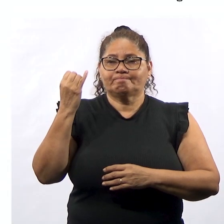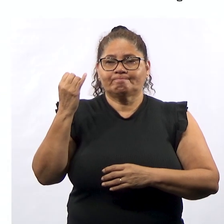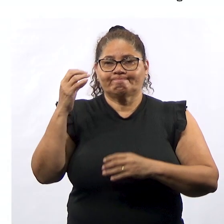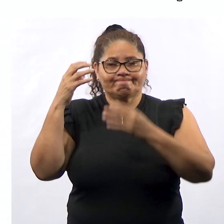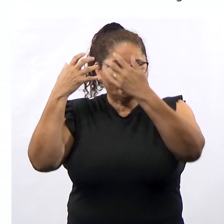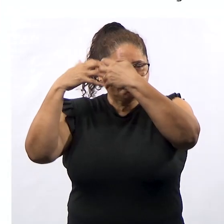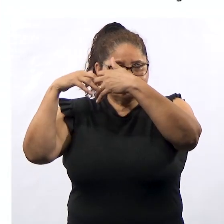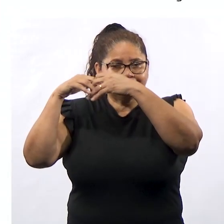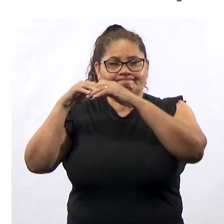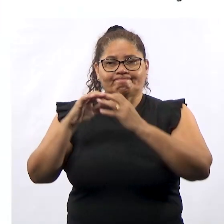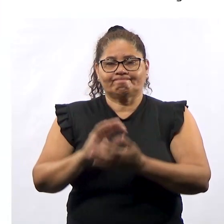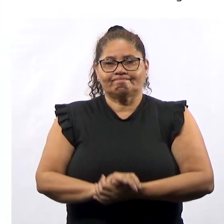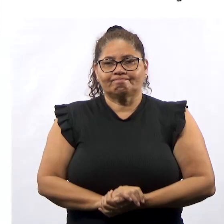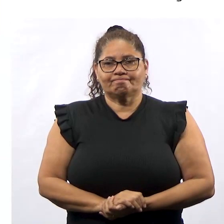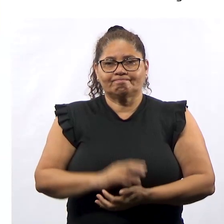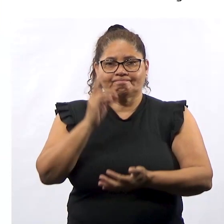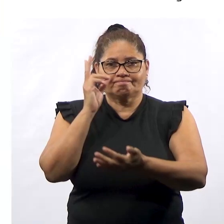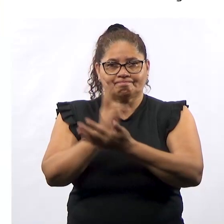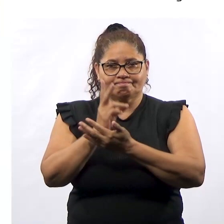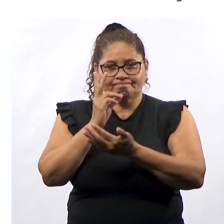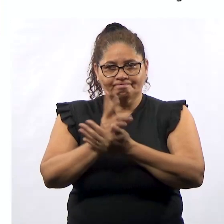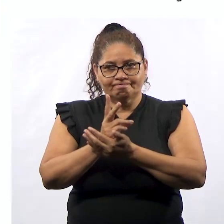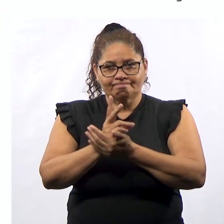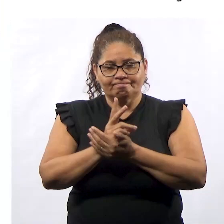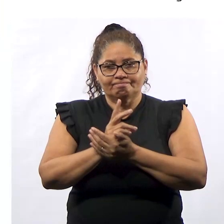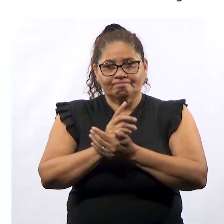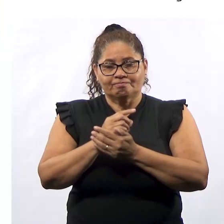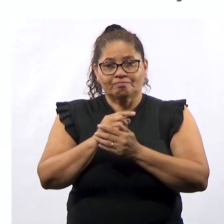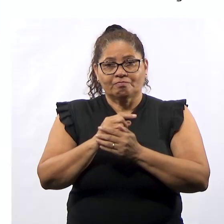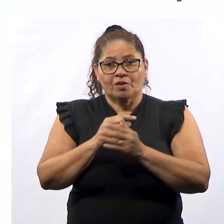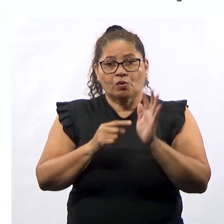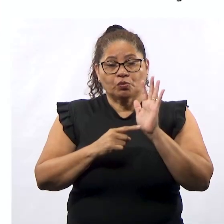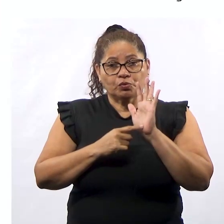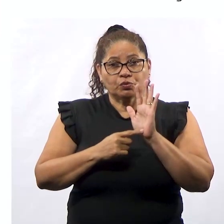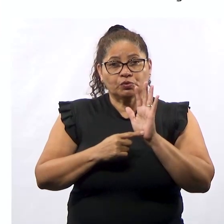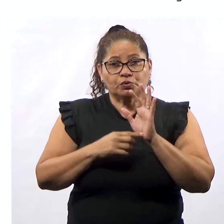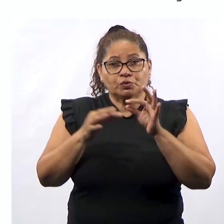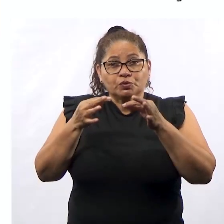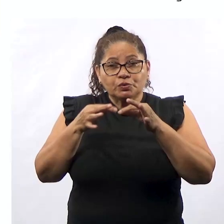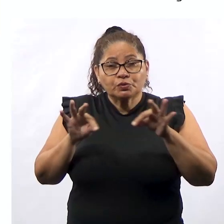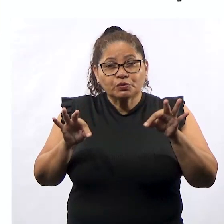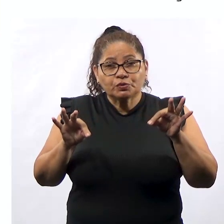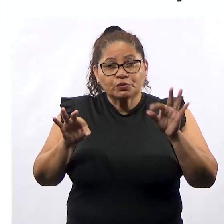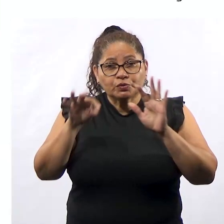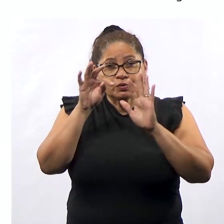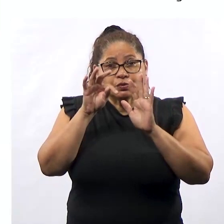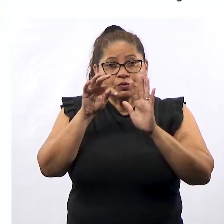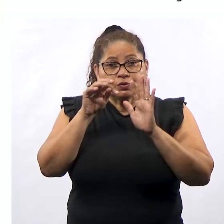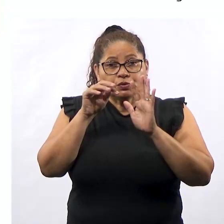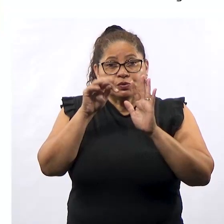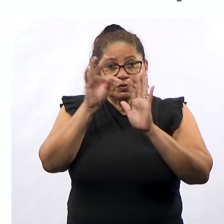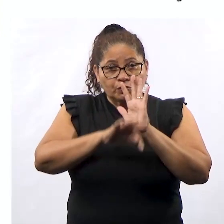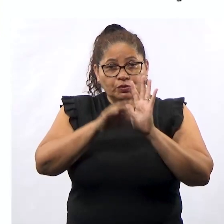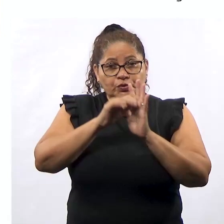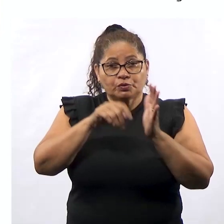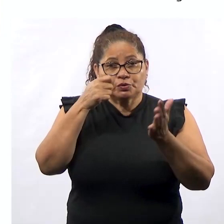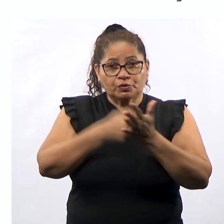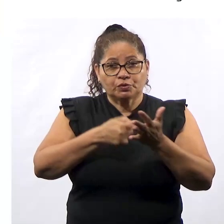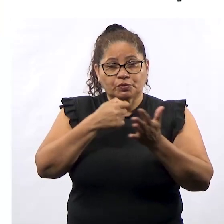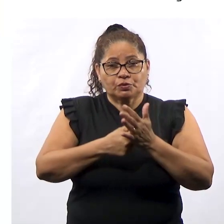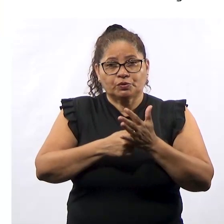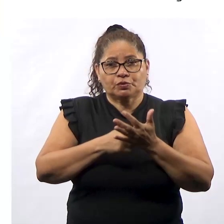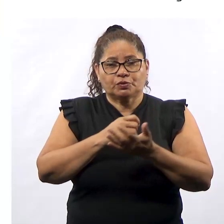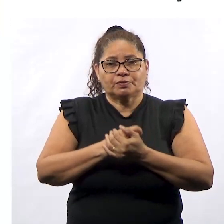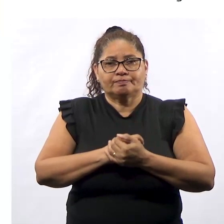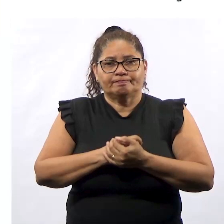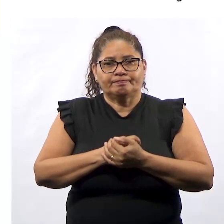sobre isso. Continuando, vou destacar aqui uma frase de um dos nossos textos obrigatórios, né? Da Uzelina Oliveira e